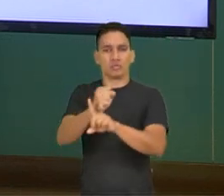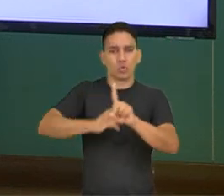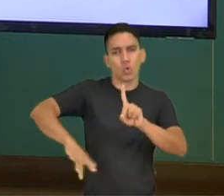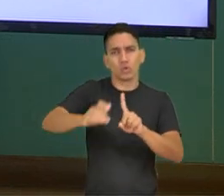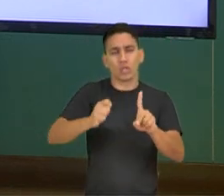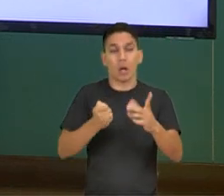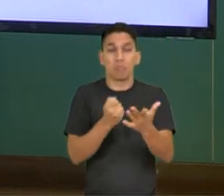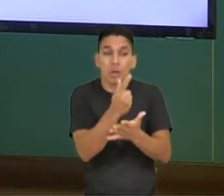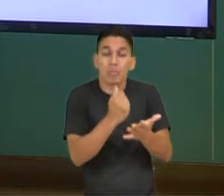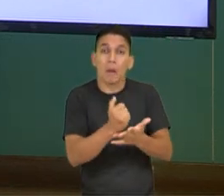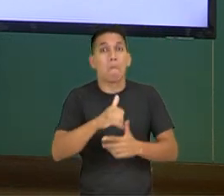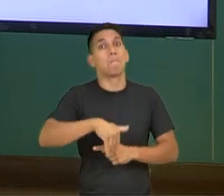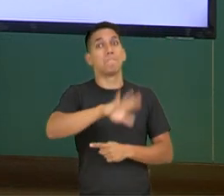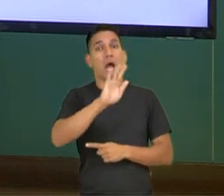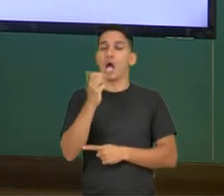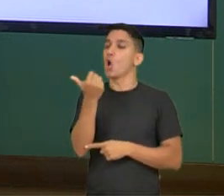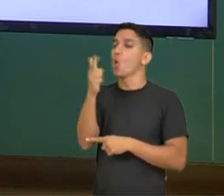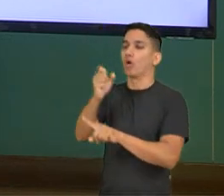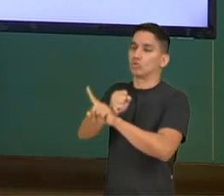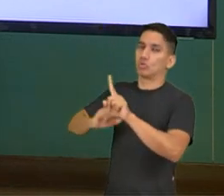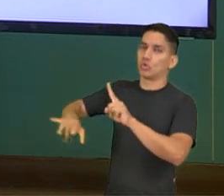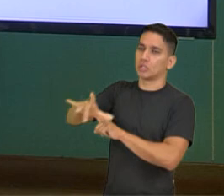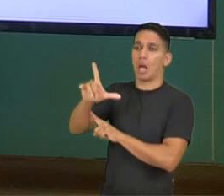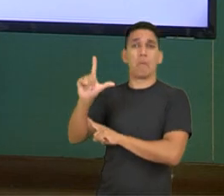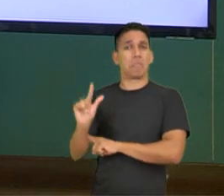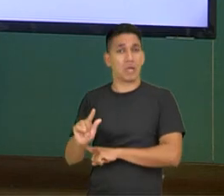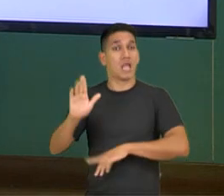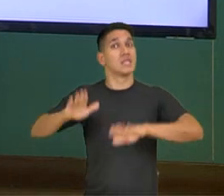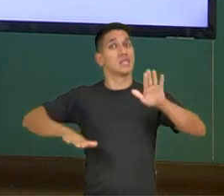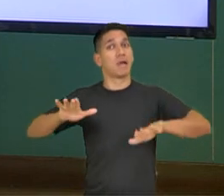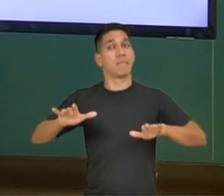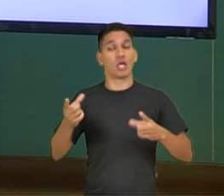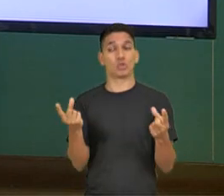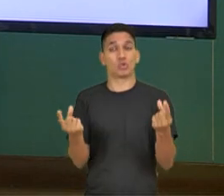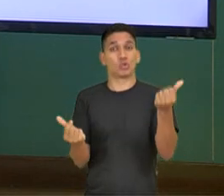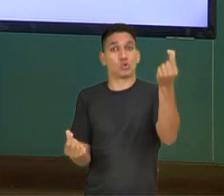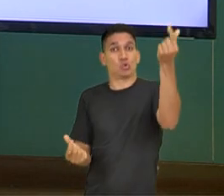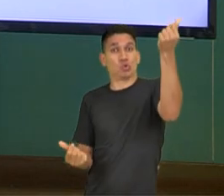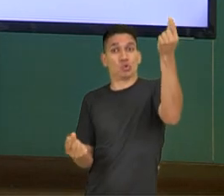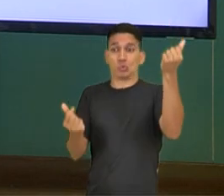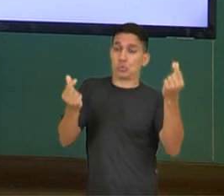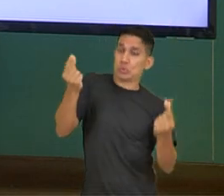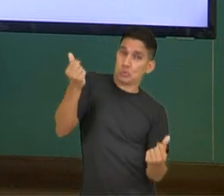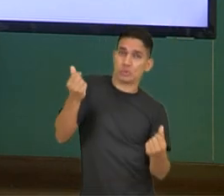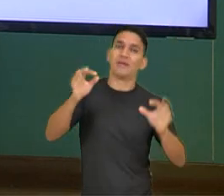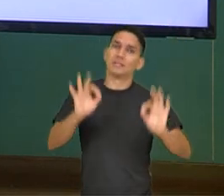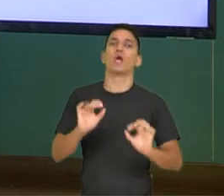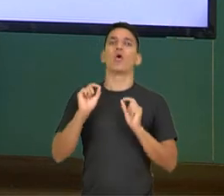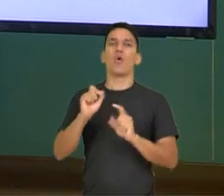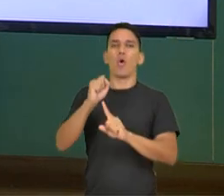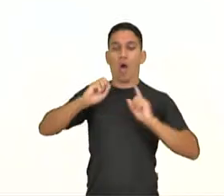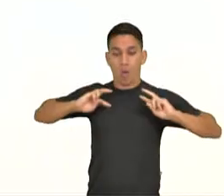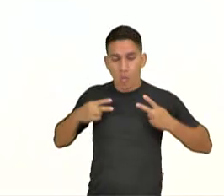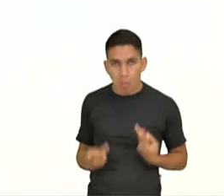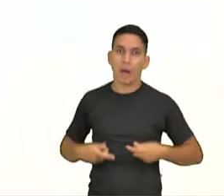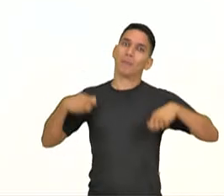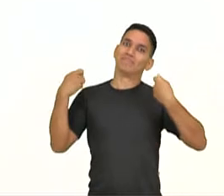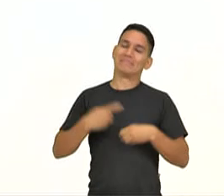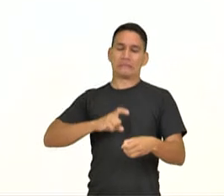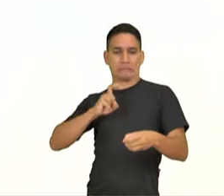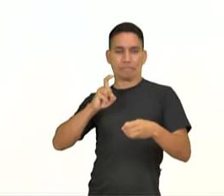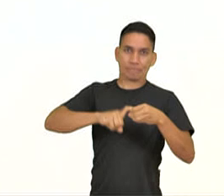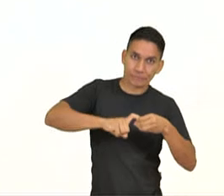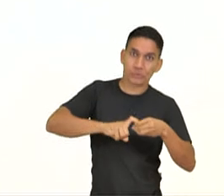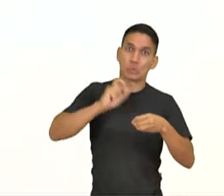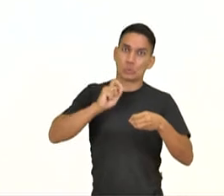outras consomem menos, depende aí do poder aquisitivo de cada uma. O certo é que a humanidade depende